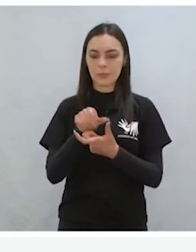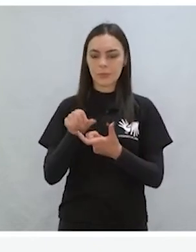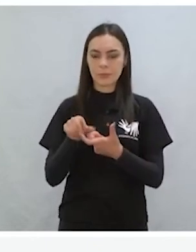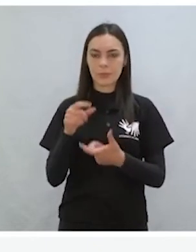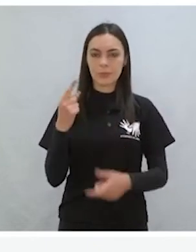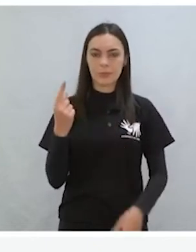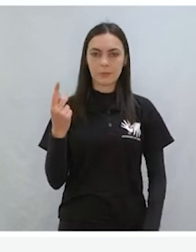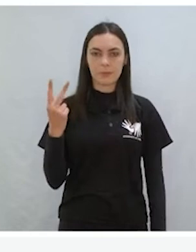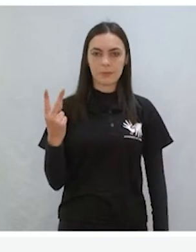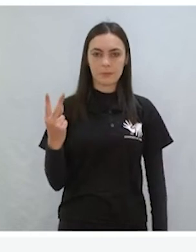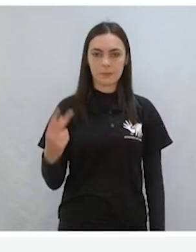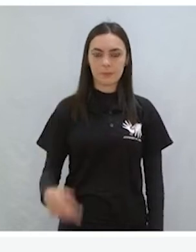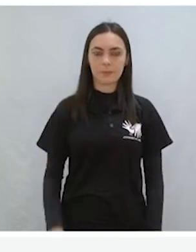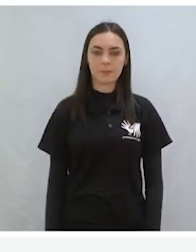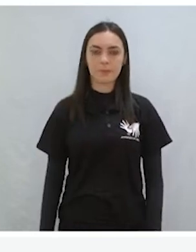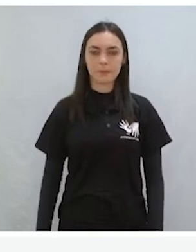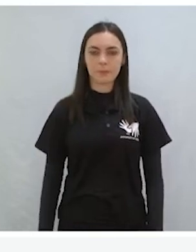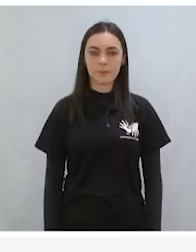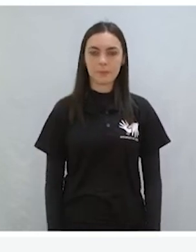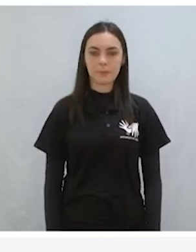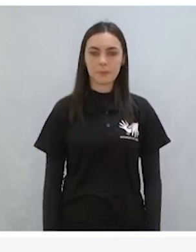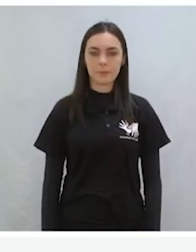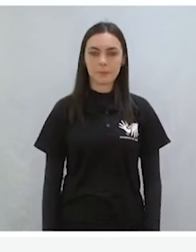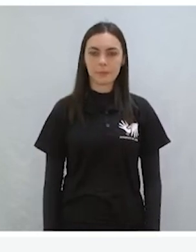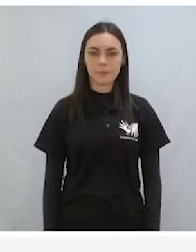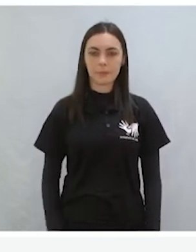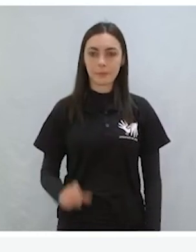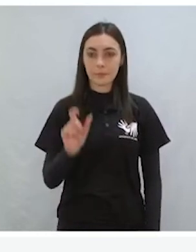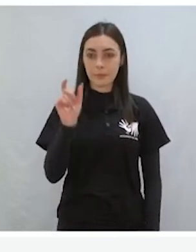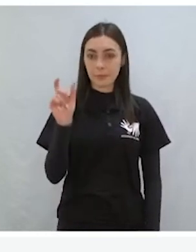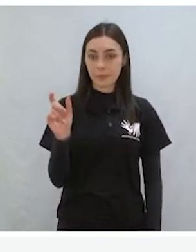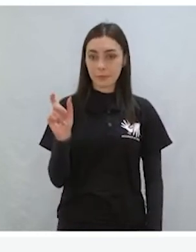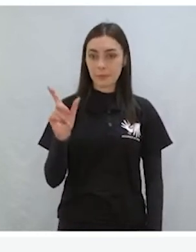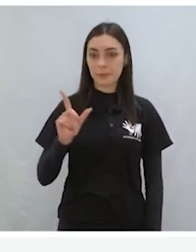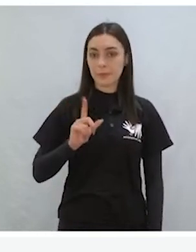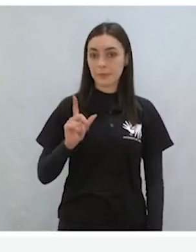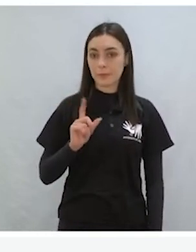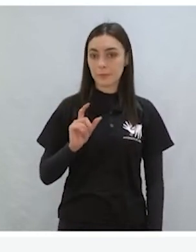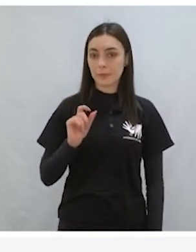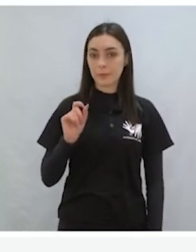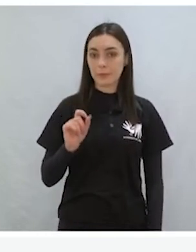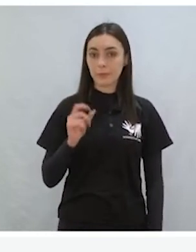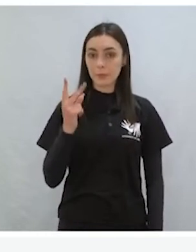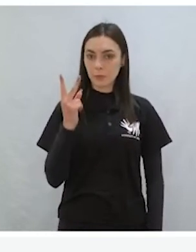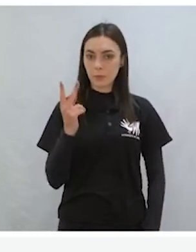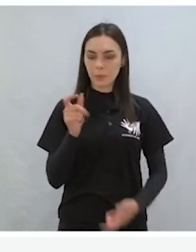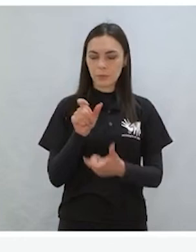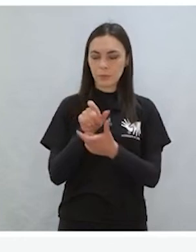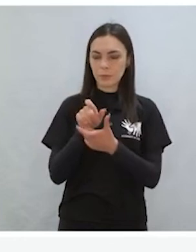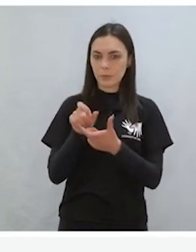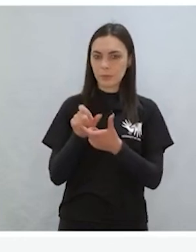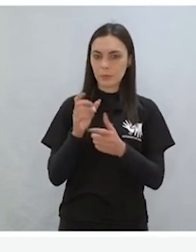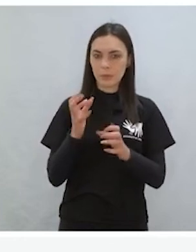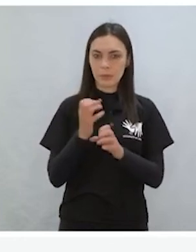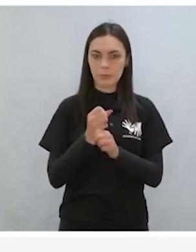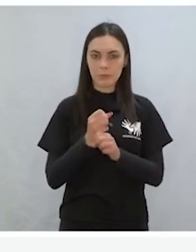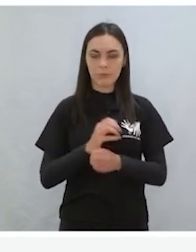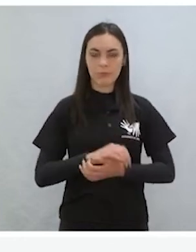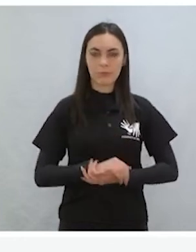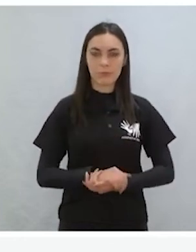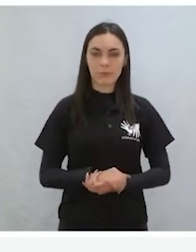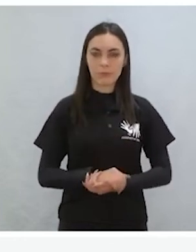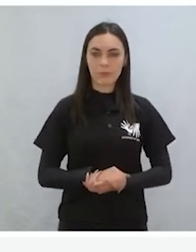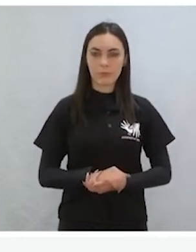tenho uma, duas sílabas. A palavra fada é formada por duas